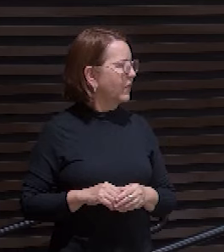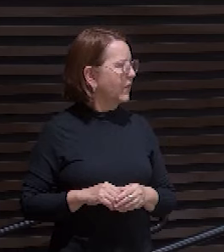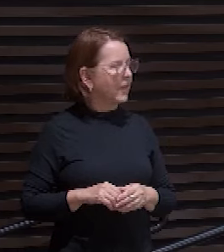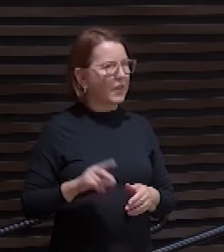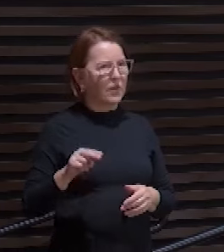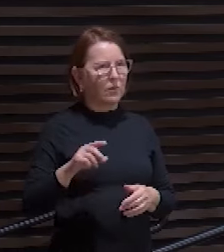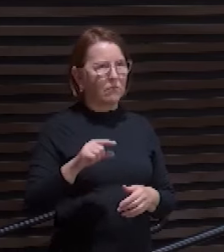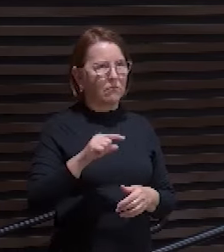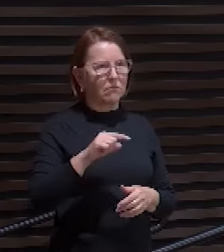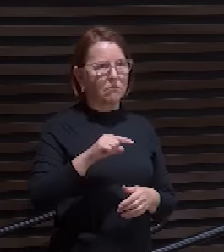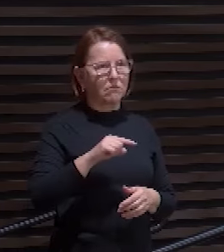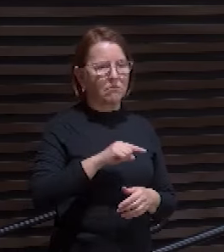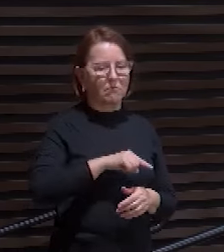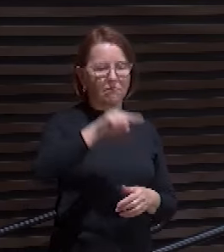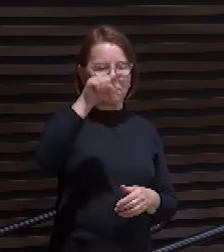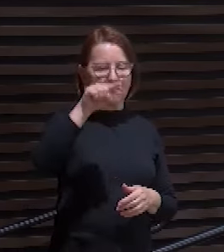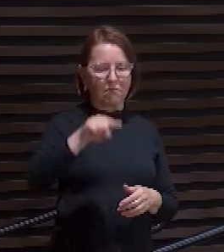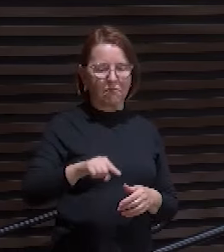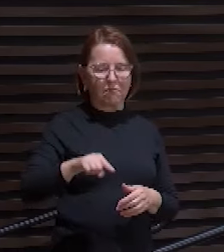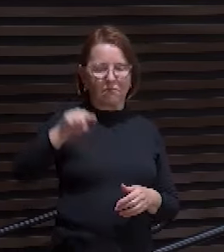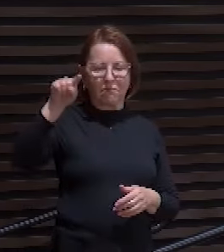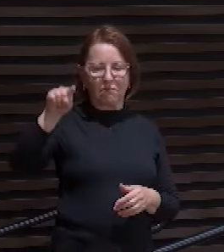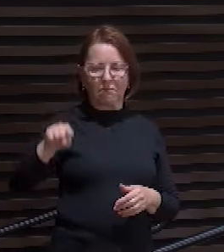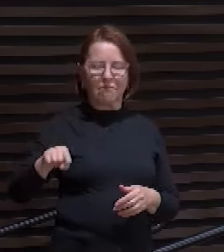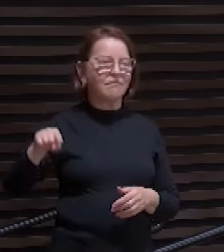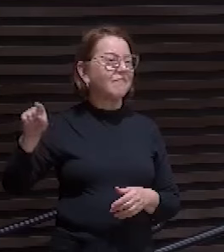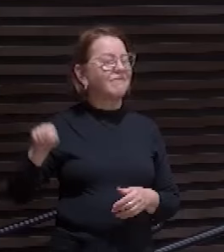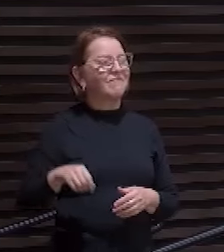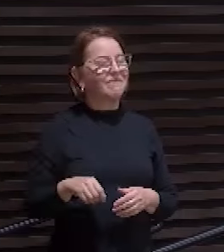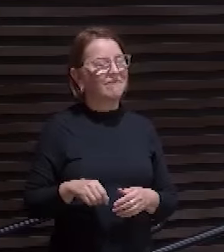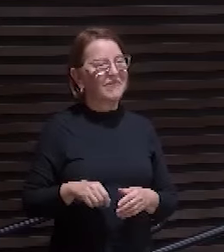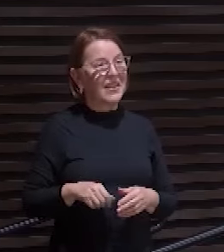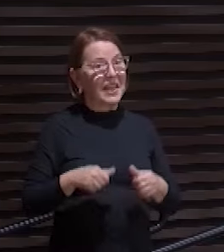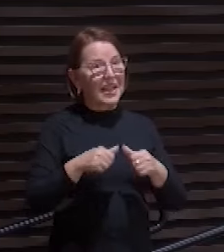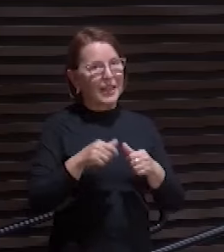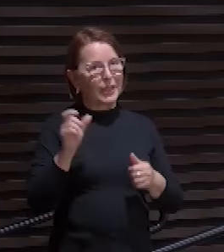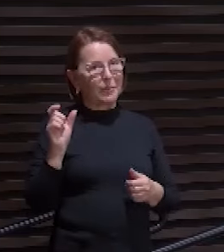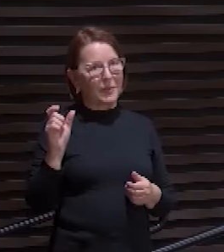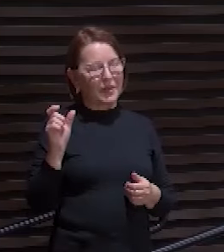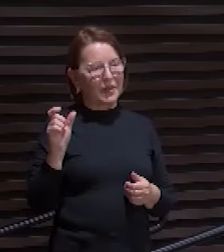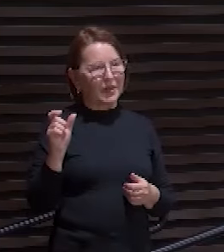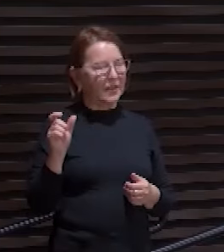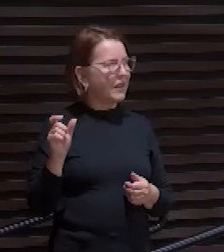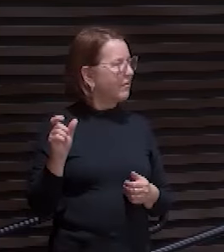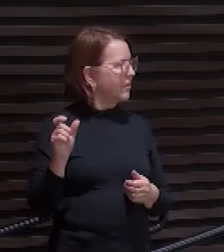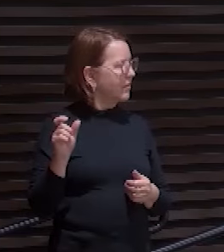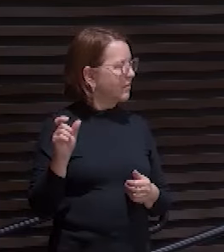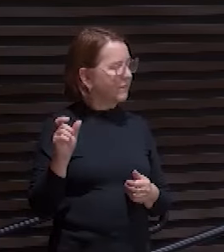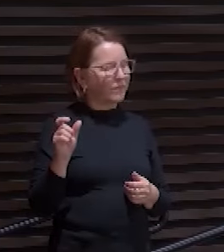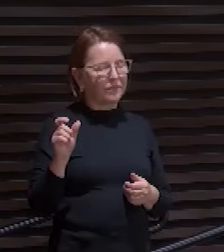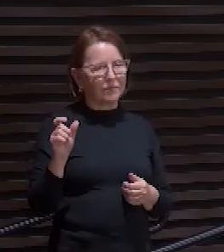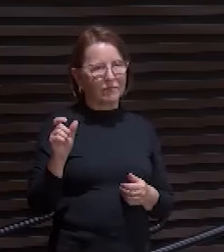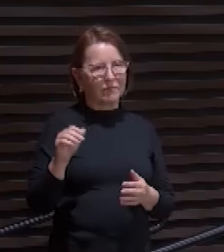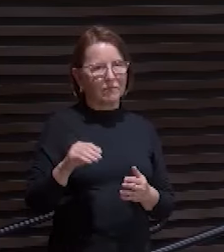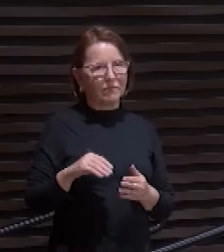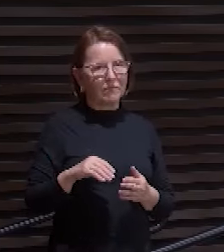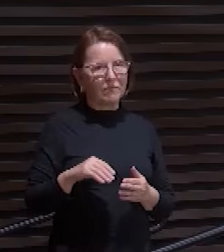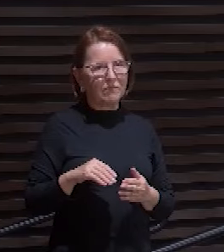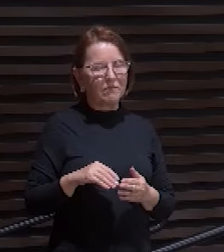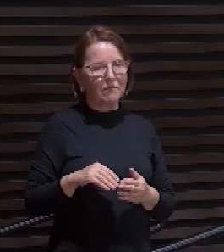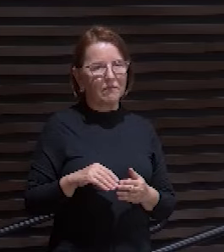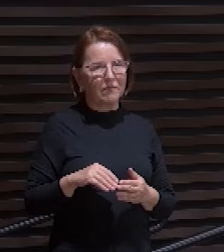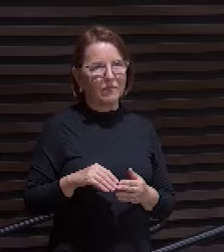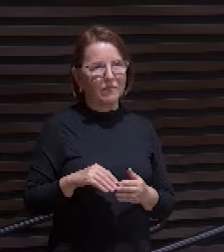baixada ali, sabe? Então essa palavra depressão, ela foi tirada, um dos segmentos é da